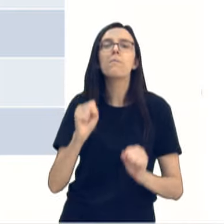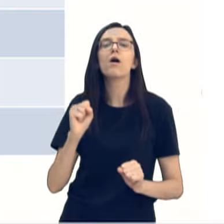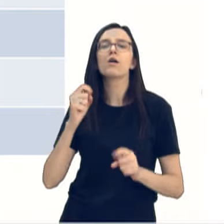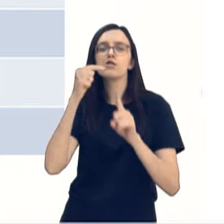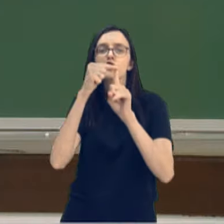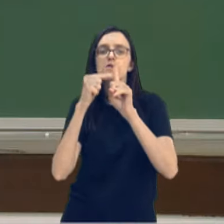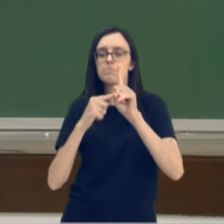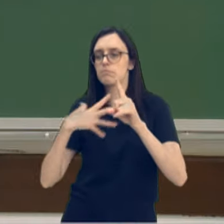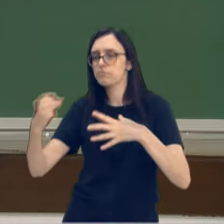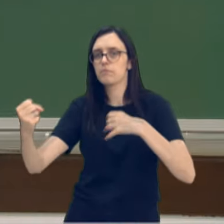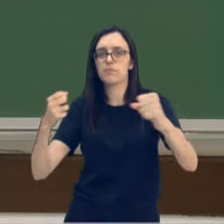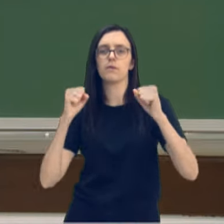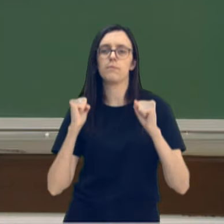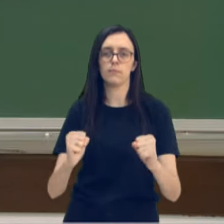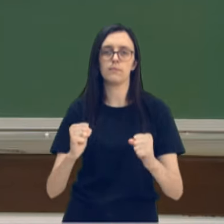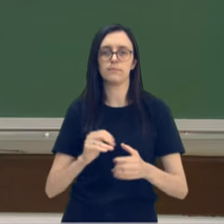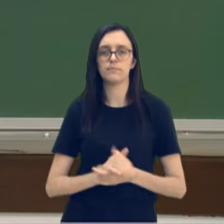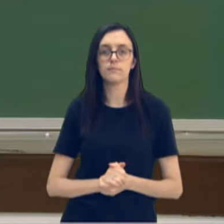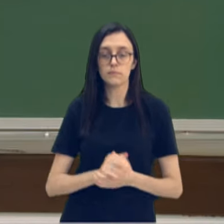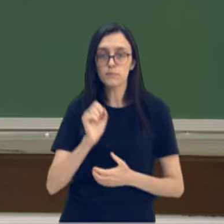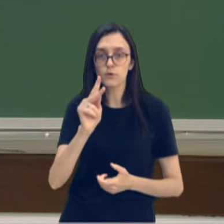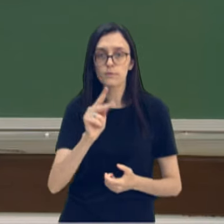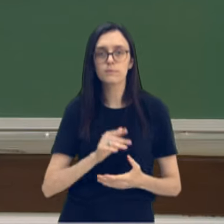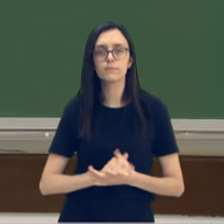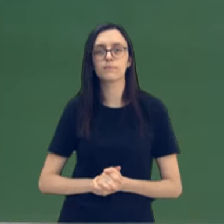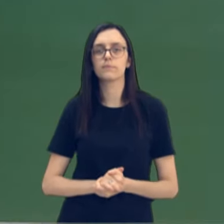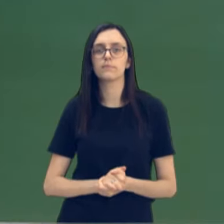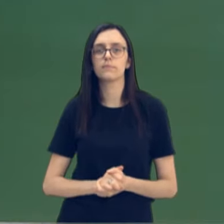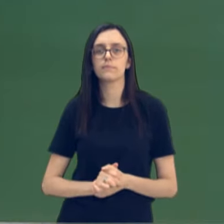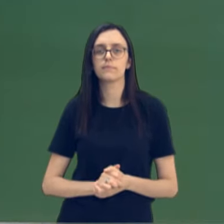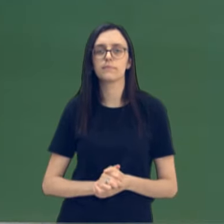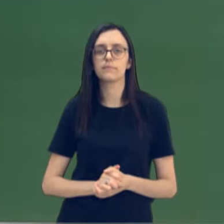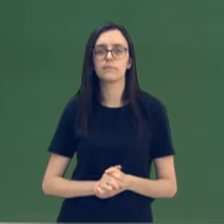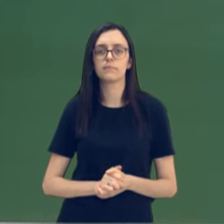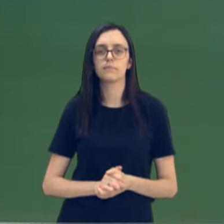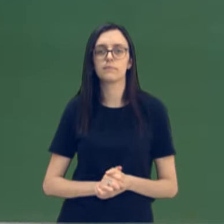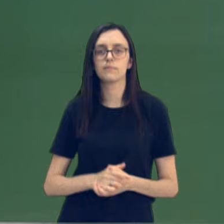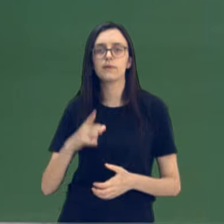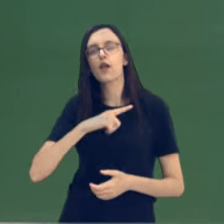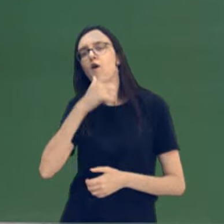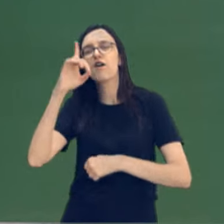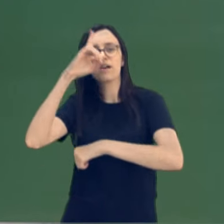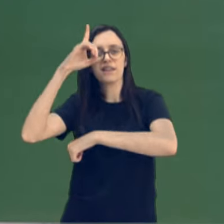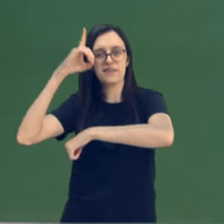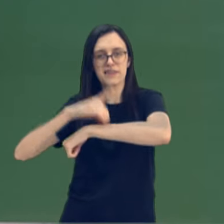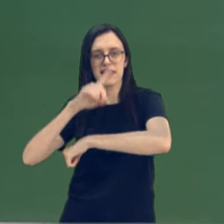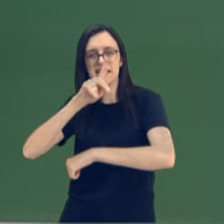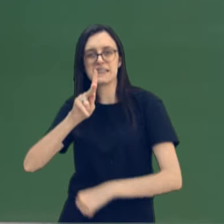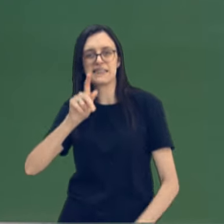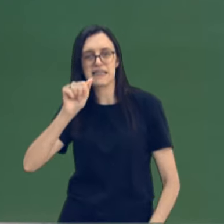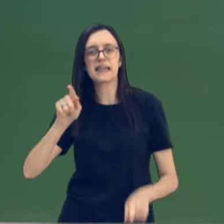Uma das 3 você já pode se contaminar. Correto? Dengue, chikungunya e zika.